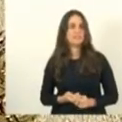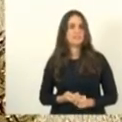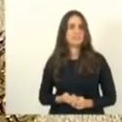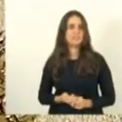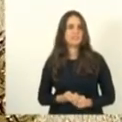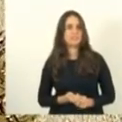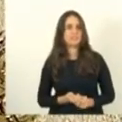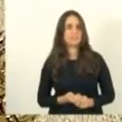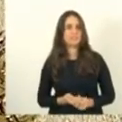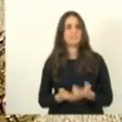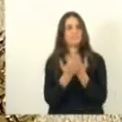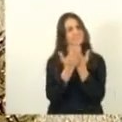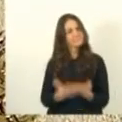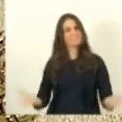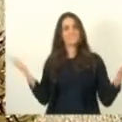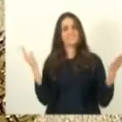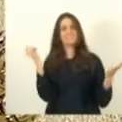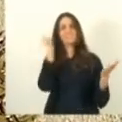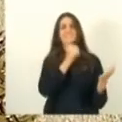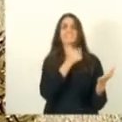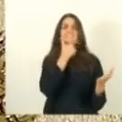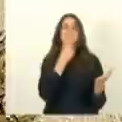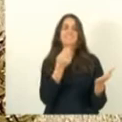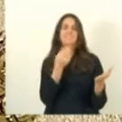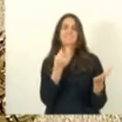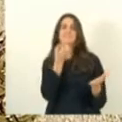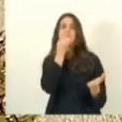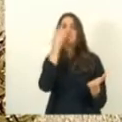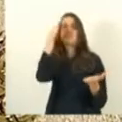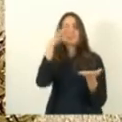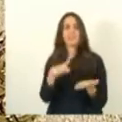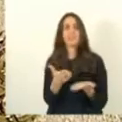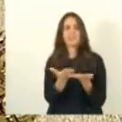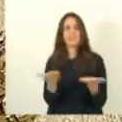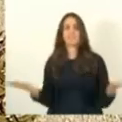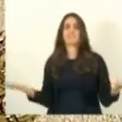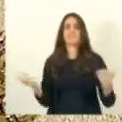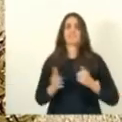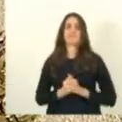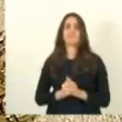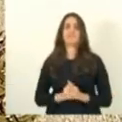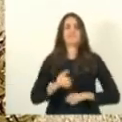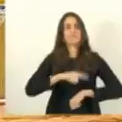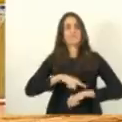Senhoras e senhores, uma excelente tarde,